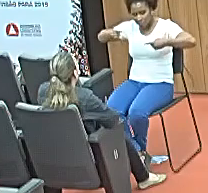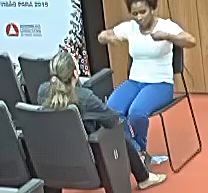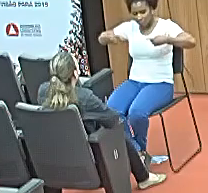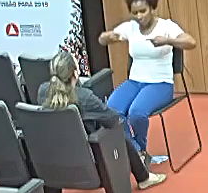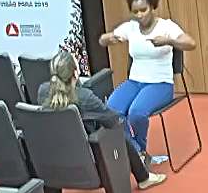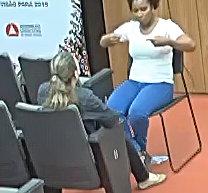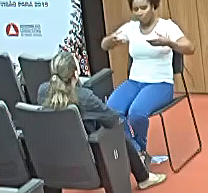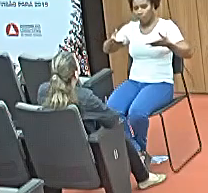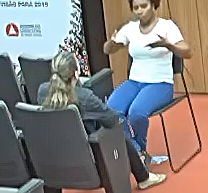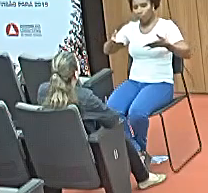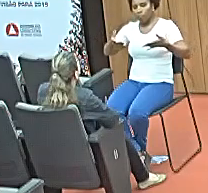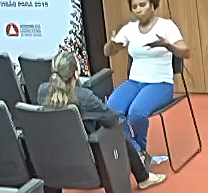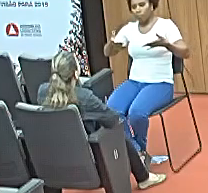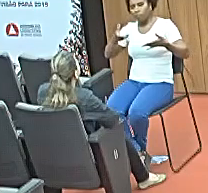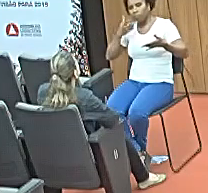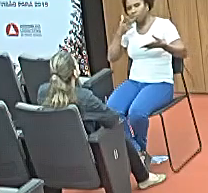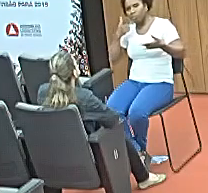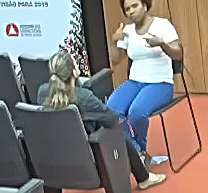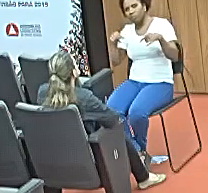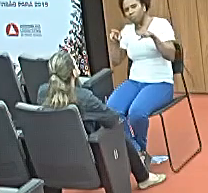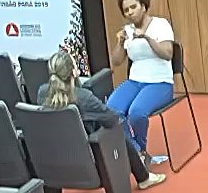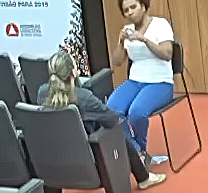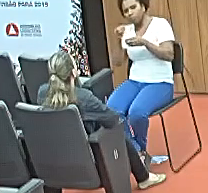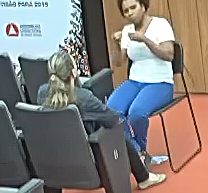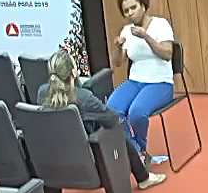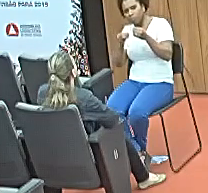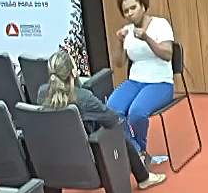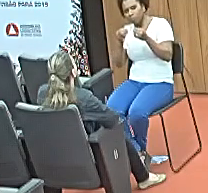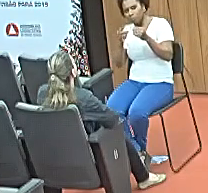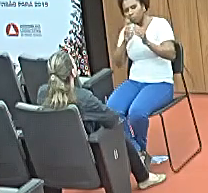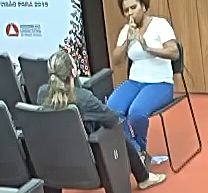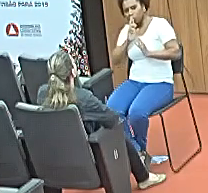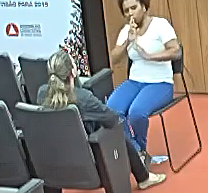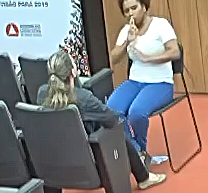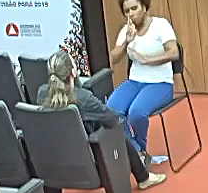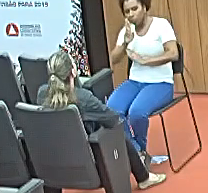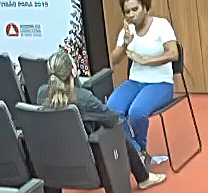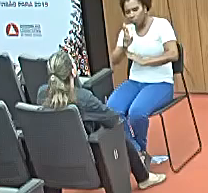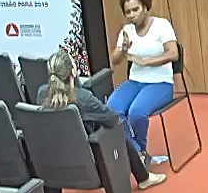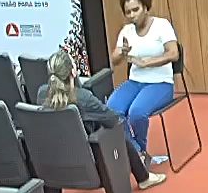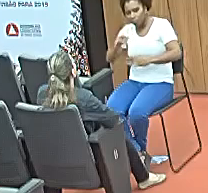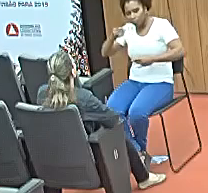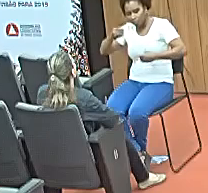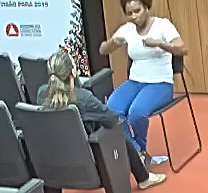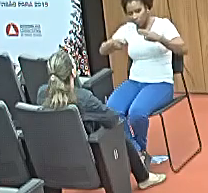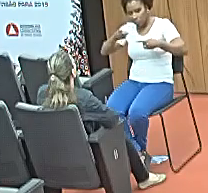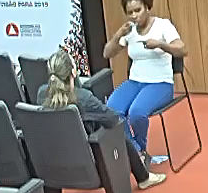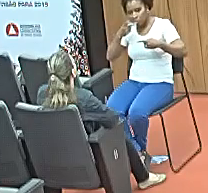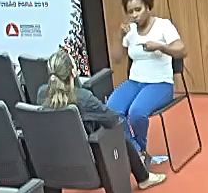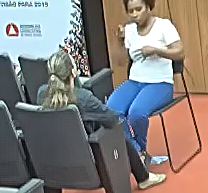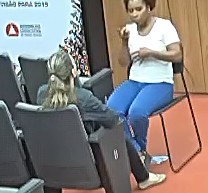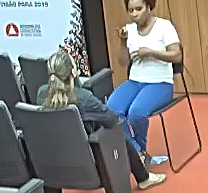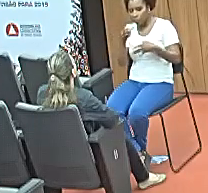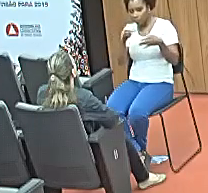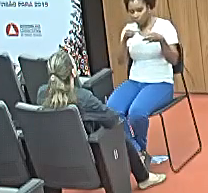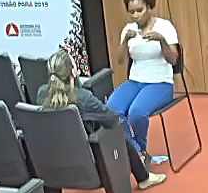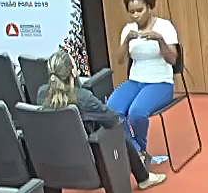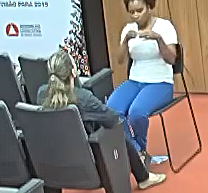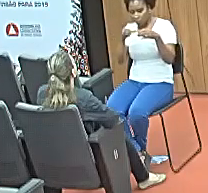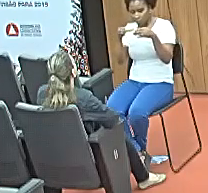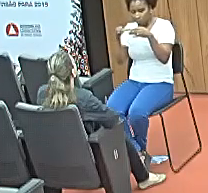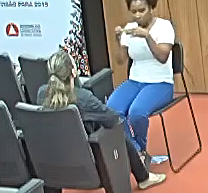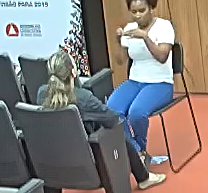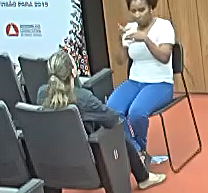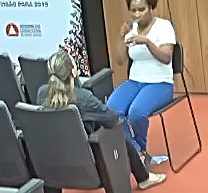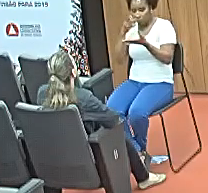e como resultado dessas discussões em dois grupos nós nos dividimos no grupo